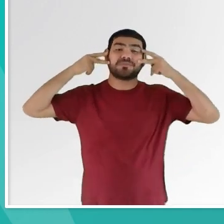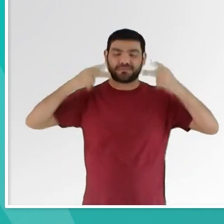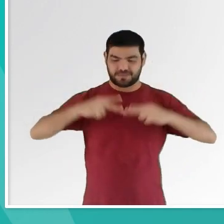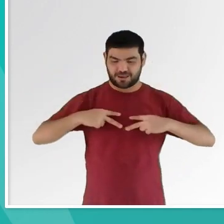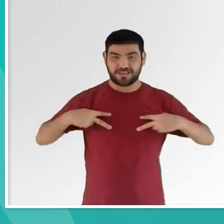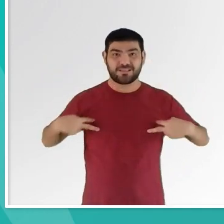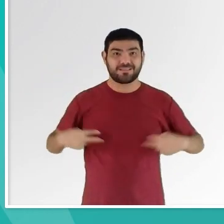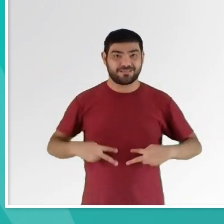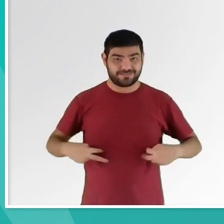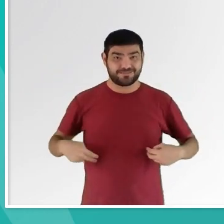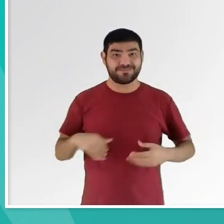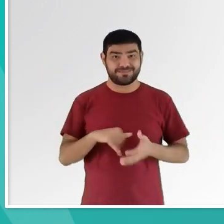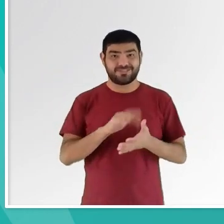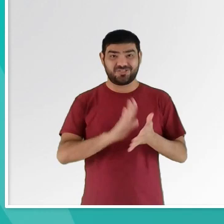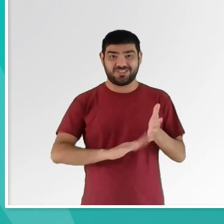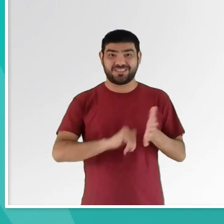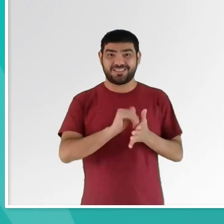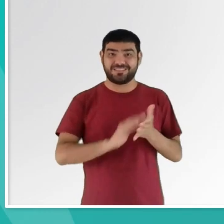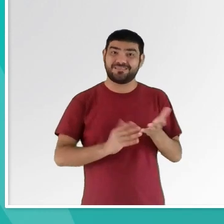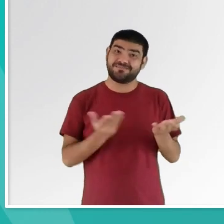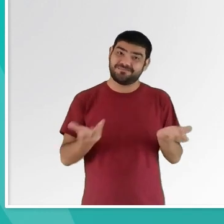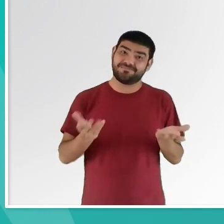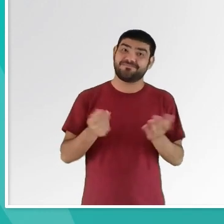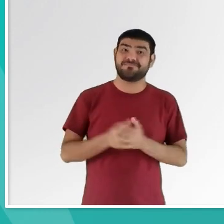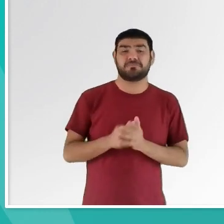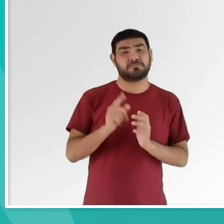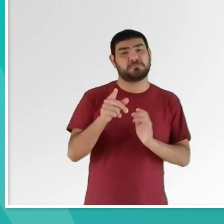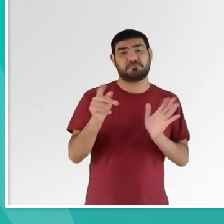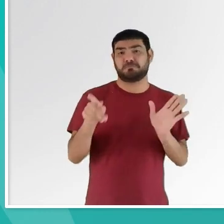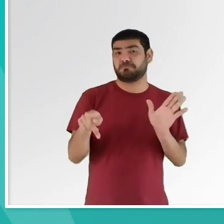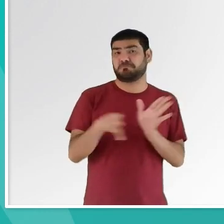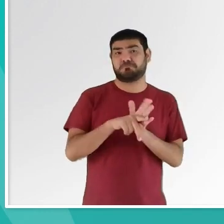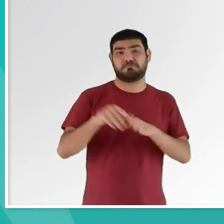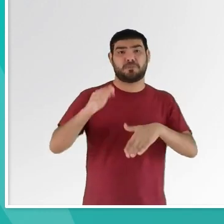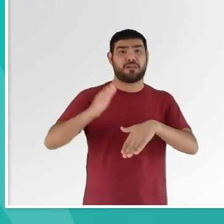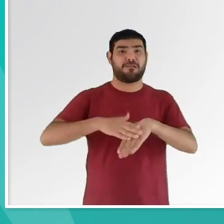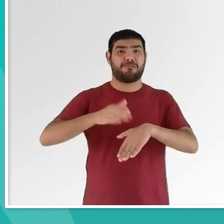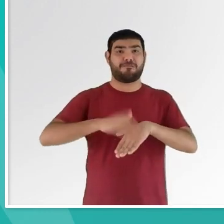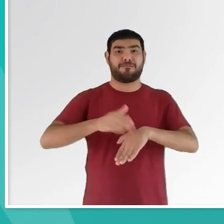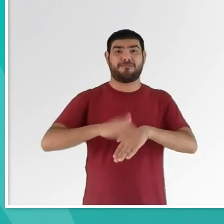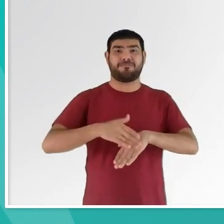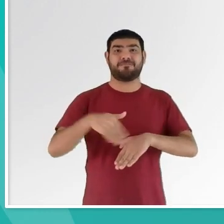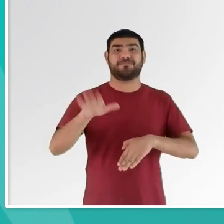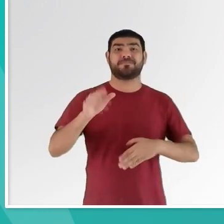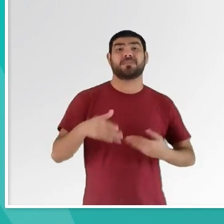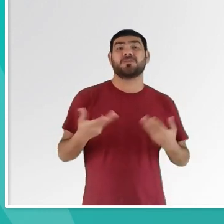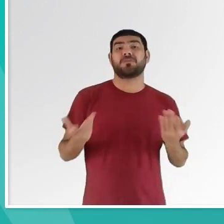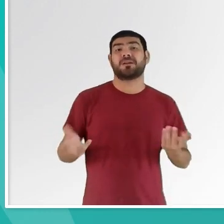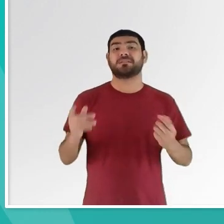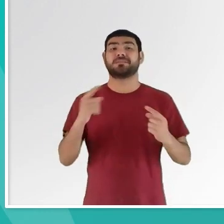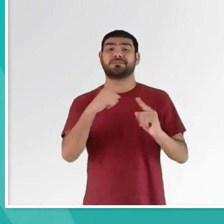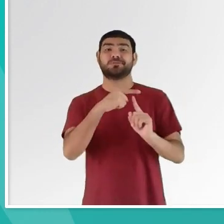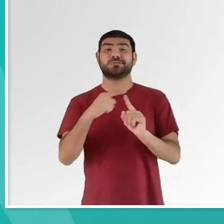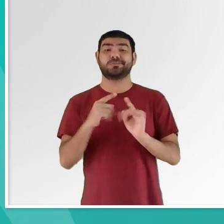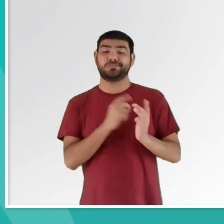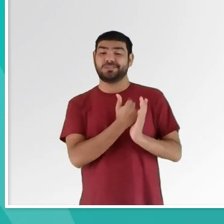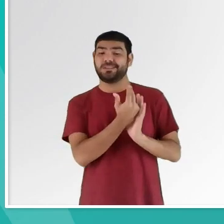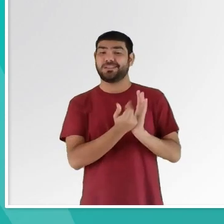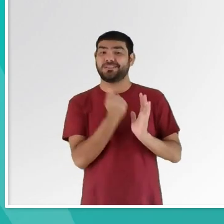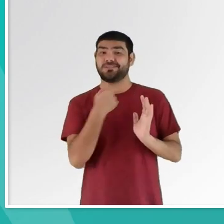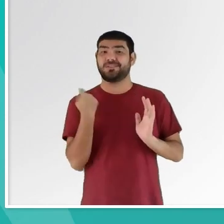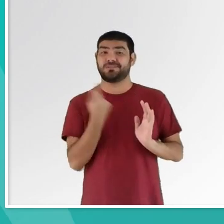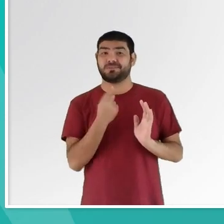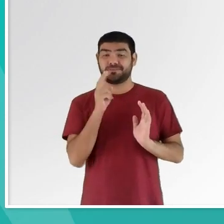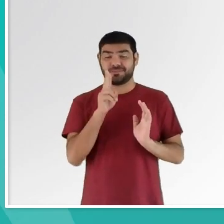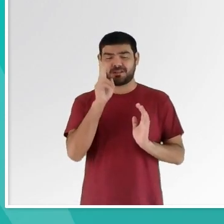verdade? Então, e quais são esses tipos de desenhos que nós podemos utilizar? Vamos ver alguns